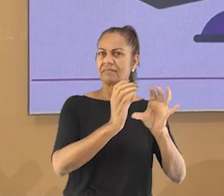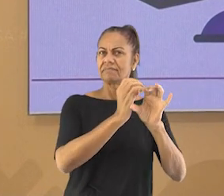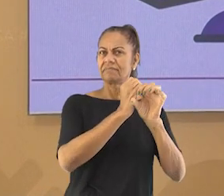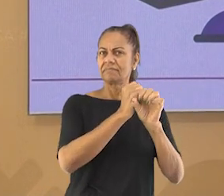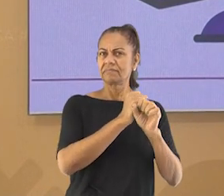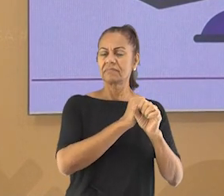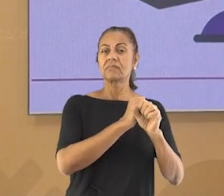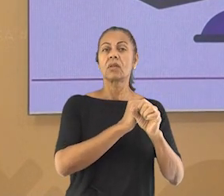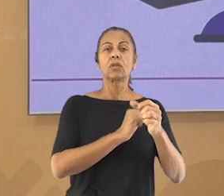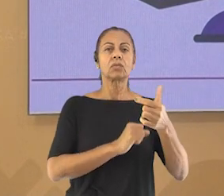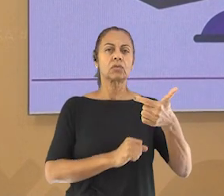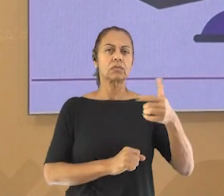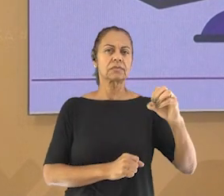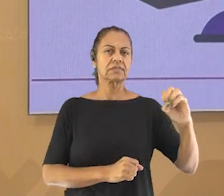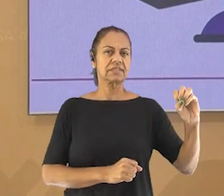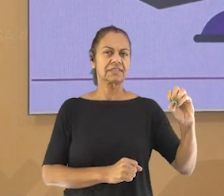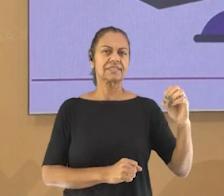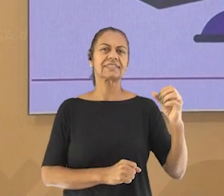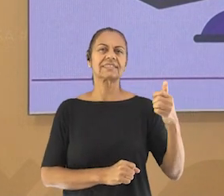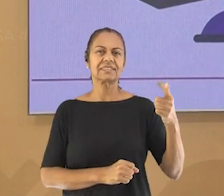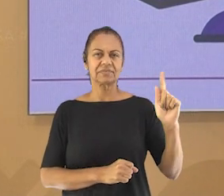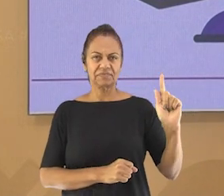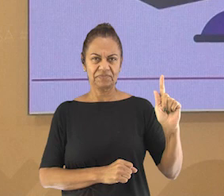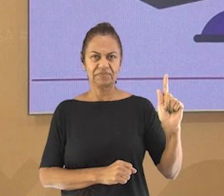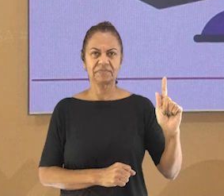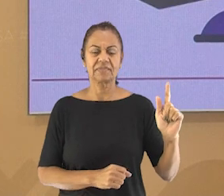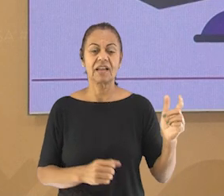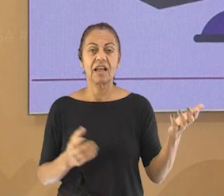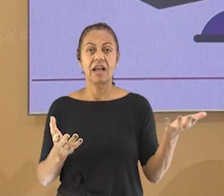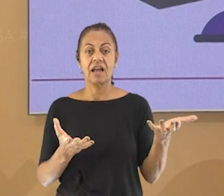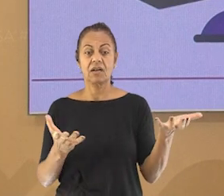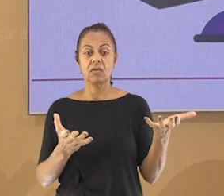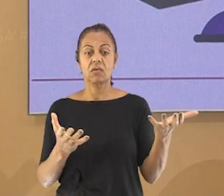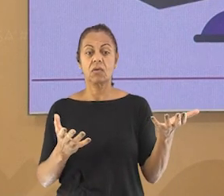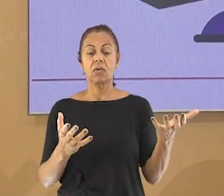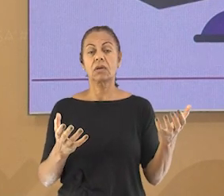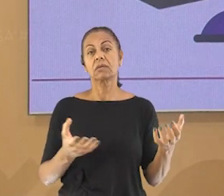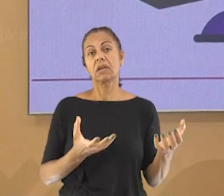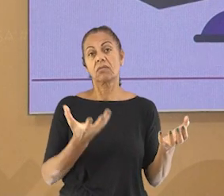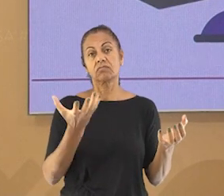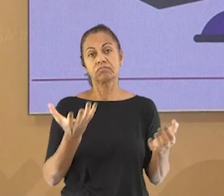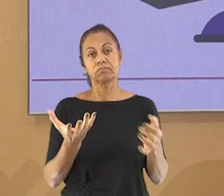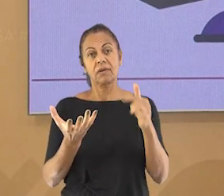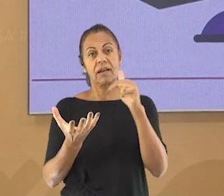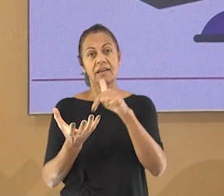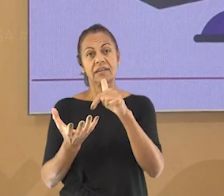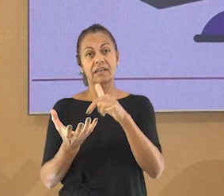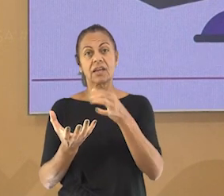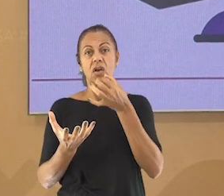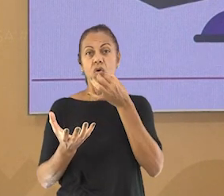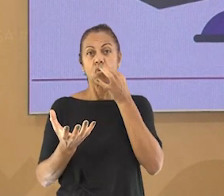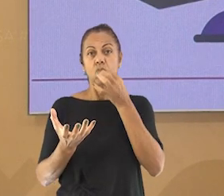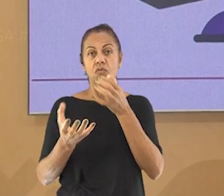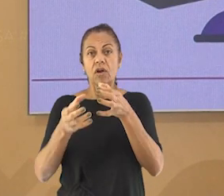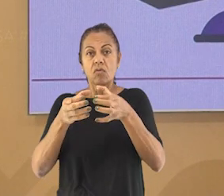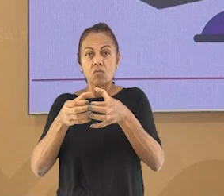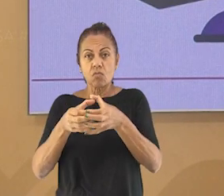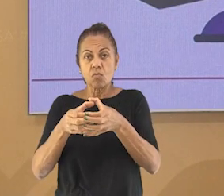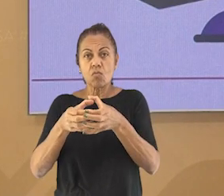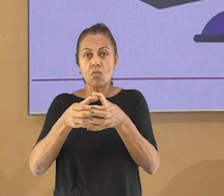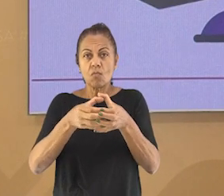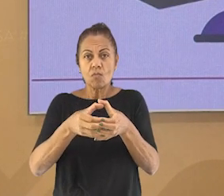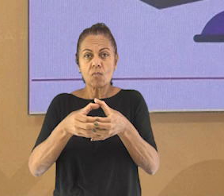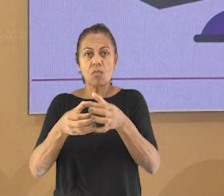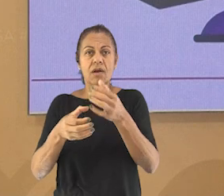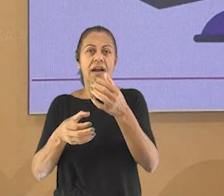gramas, certo? Agora, restam 2 cachos de uva e uma laranja. Se combinarmos